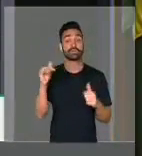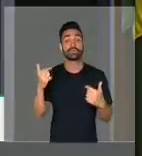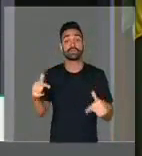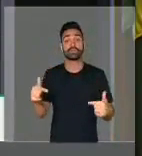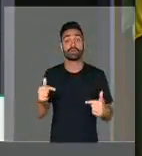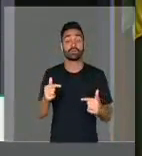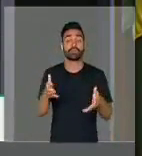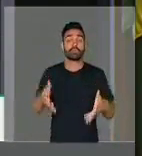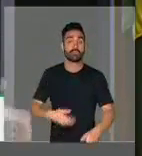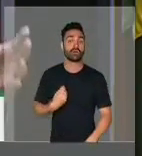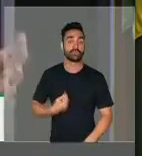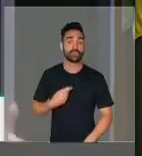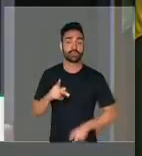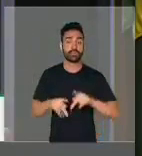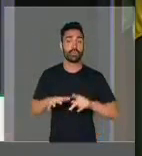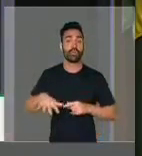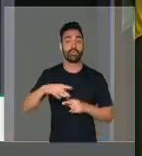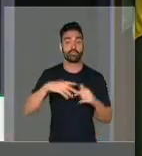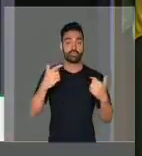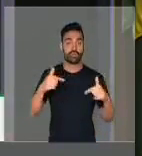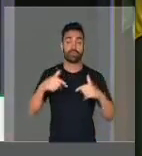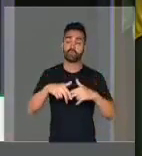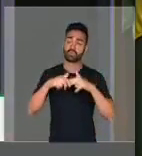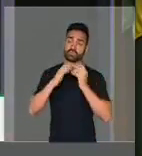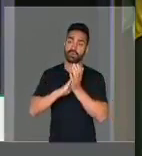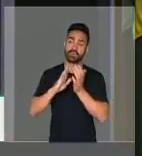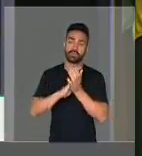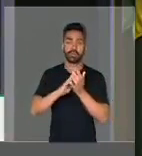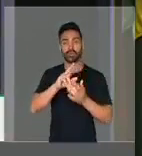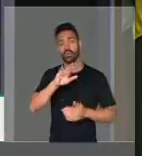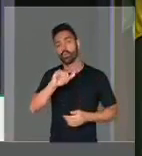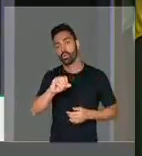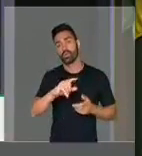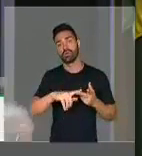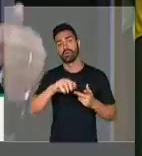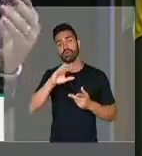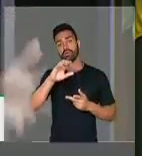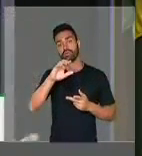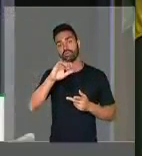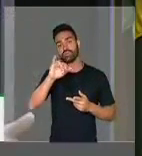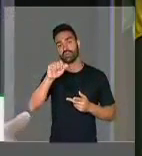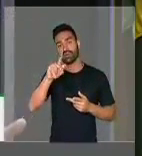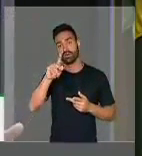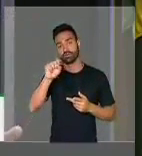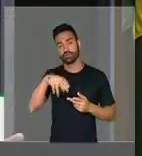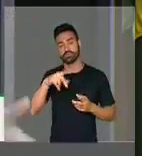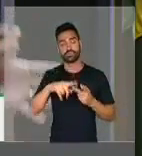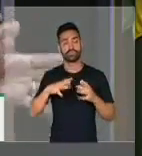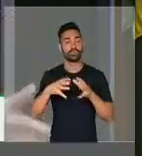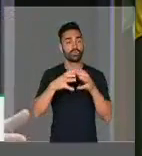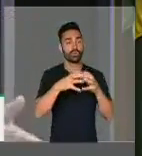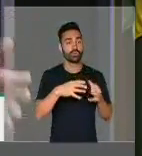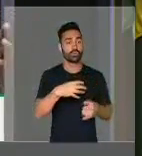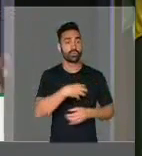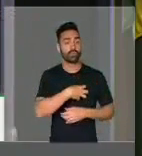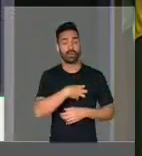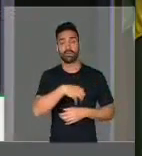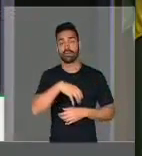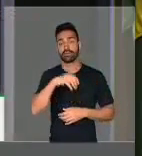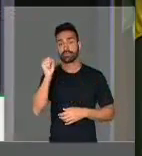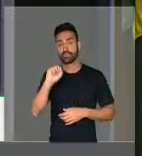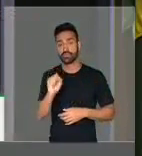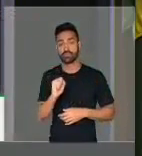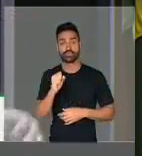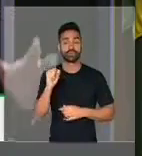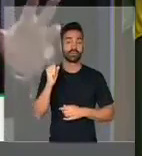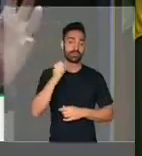dos trabalhadores. Então, parabenizar o governador Rui Costa, Jackson Barreto, as bancadas da Bahia e Sergipe, do Senado e da